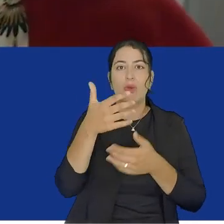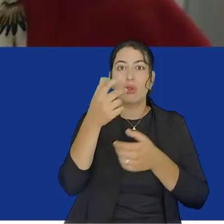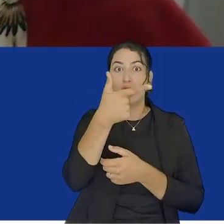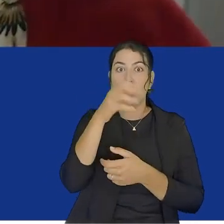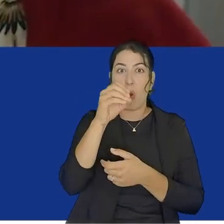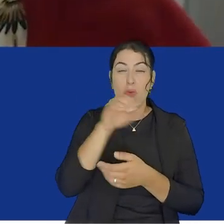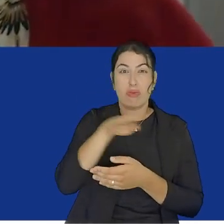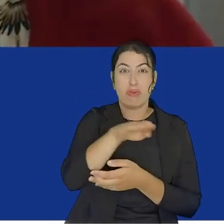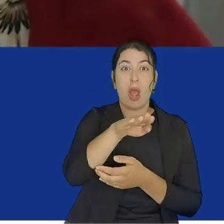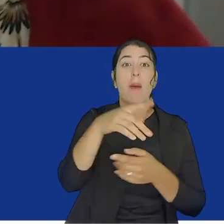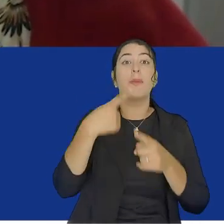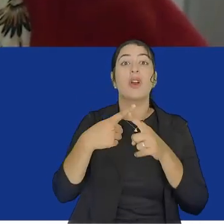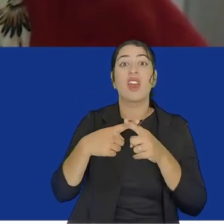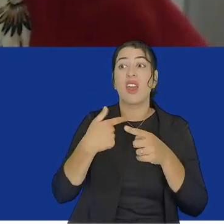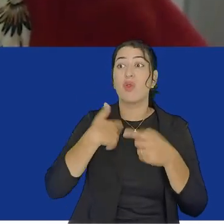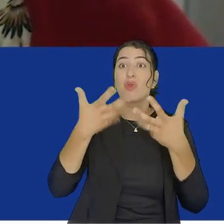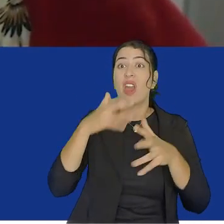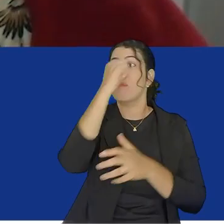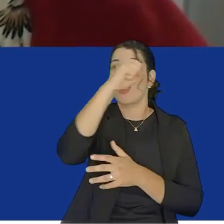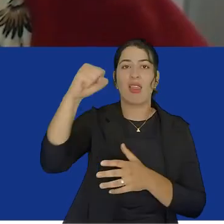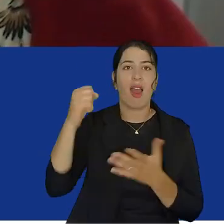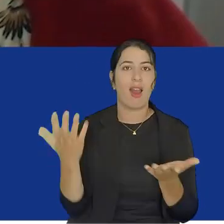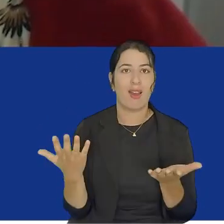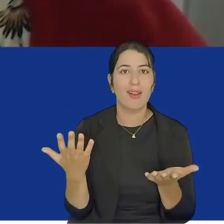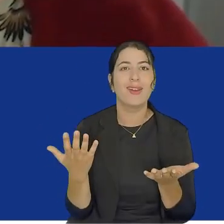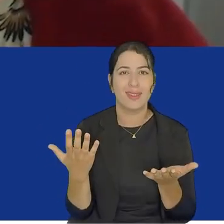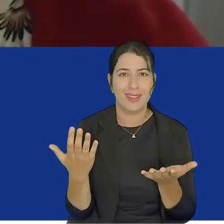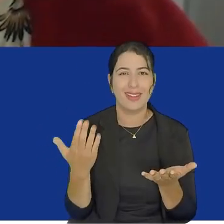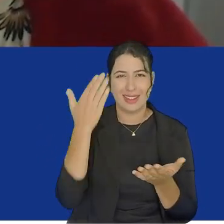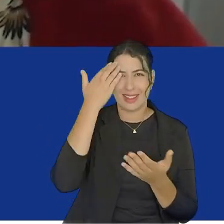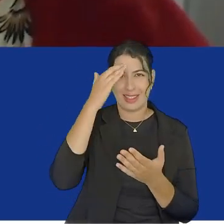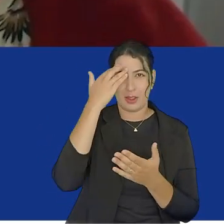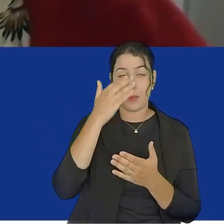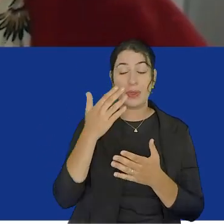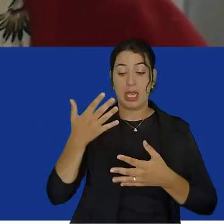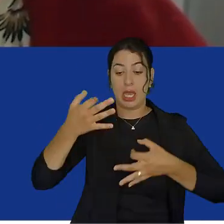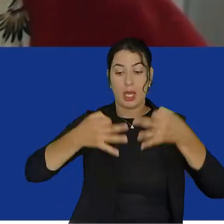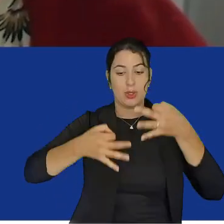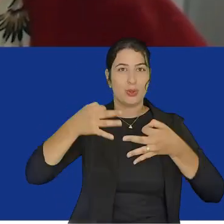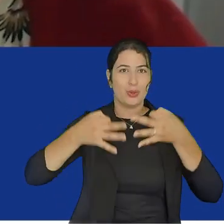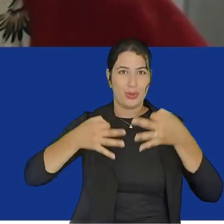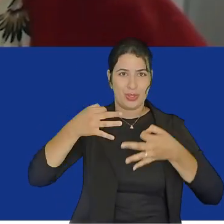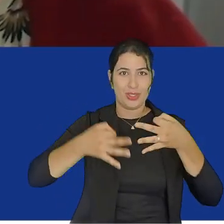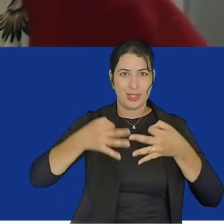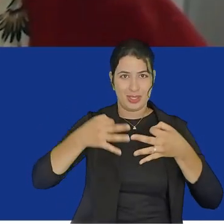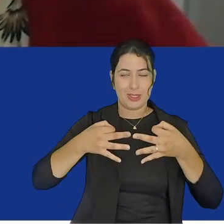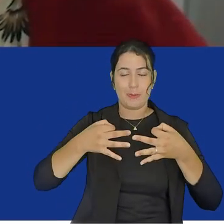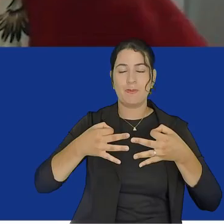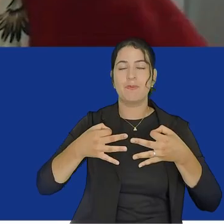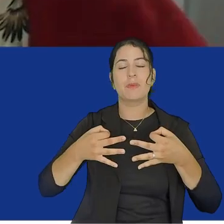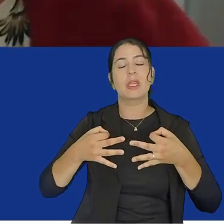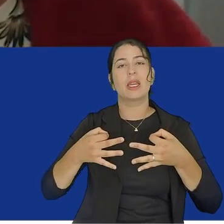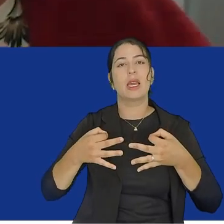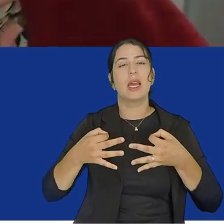E aí, o que que a justiça restaurativa ela propõe em casos de assédio? Primeiro, escutar as pessoas. Isso parece